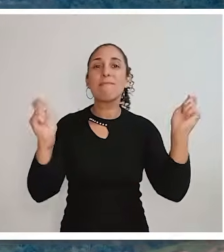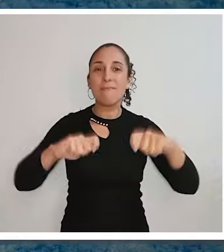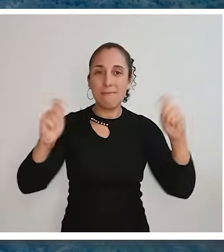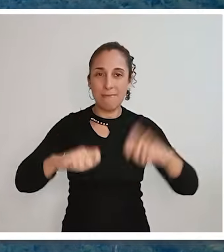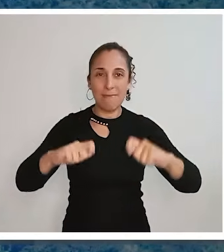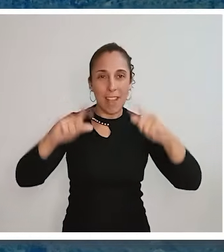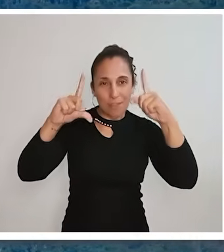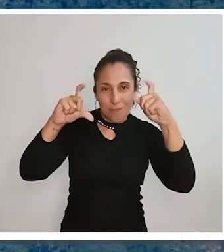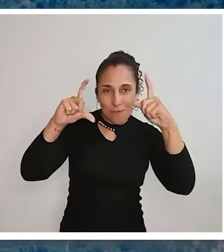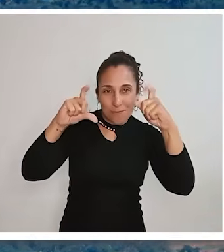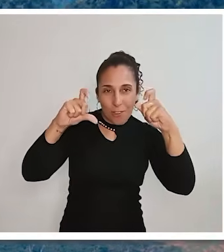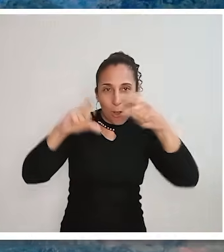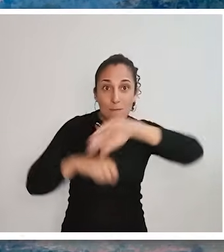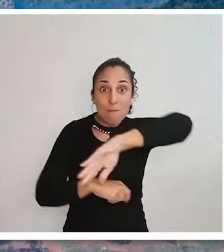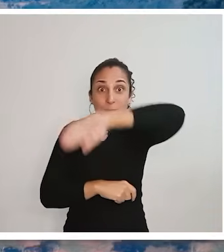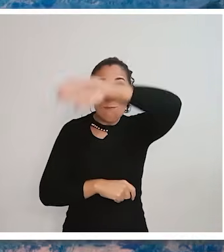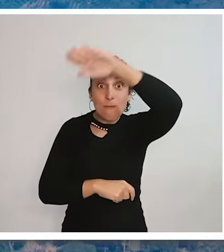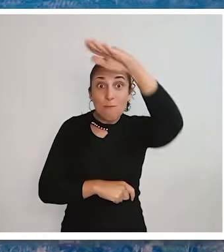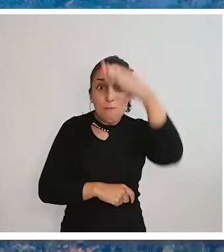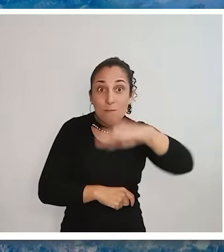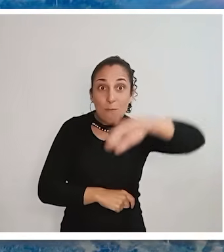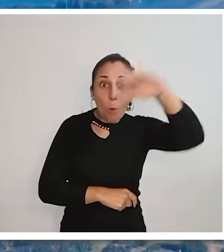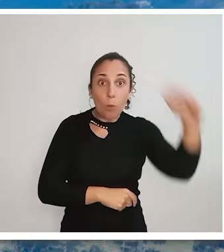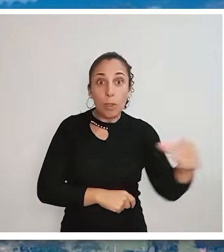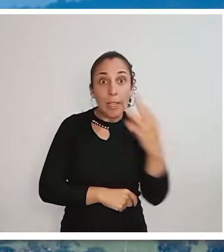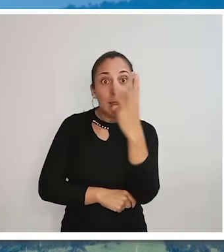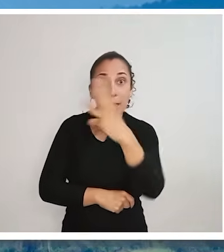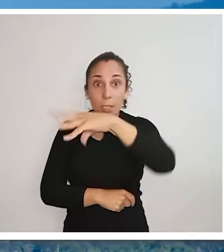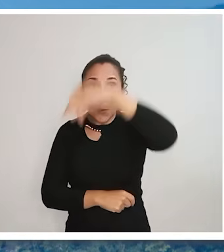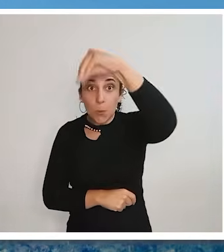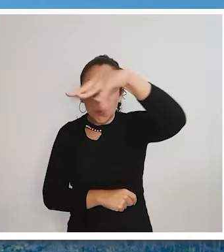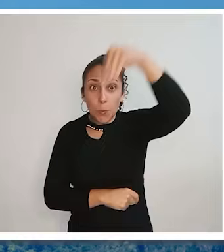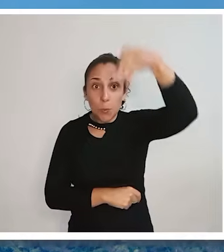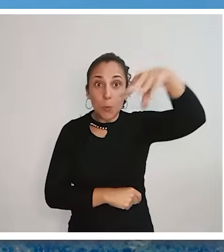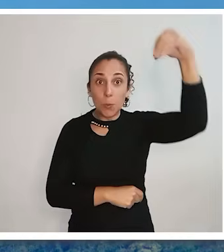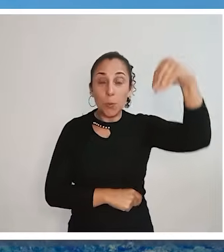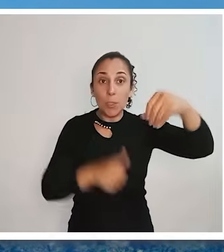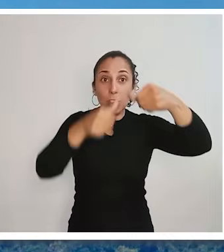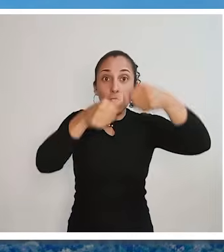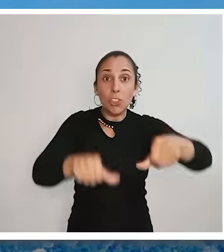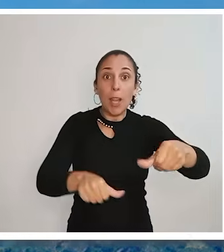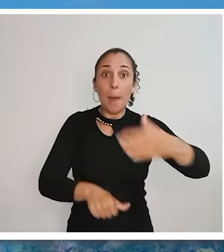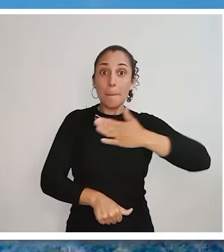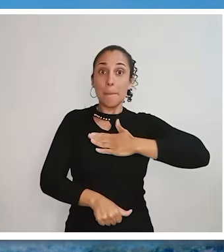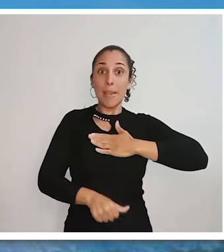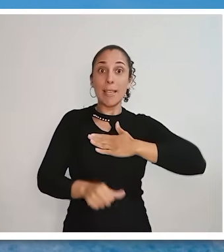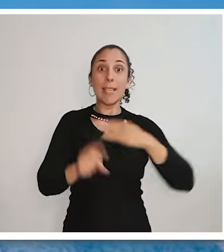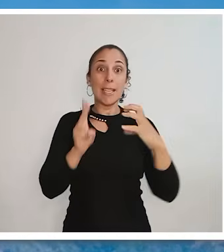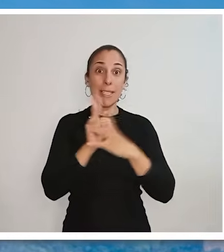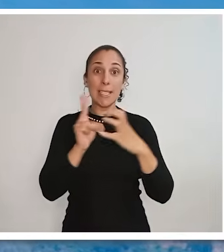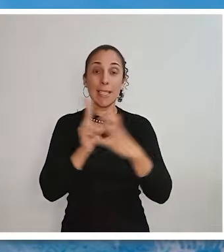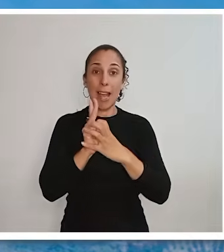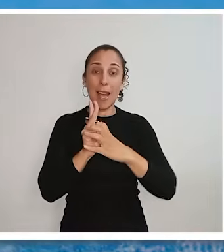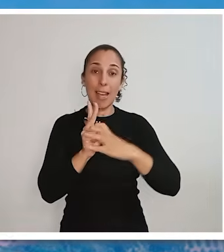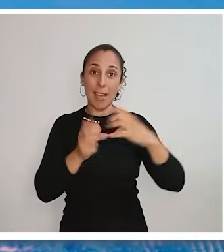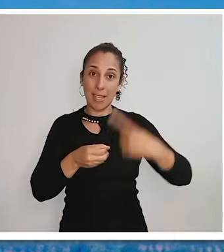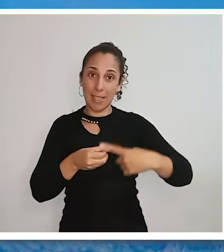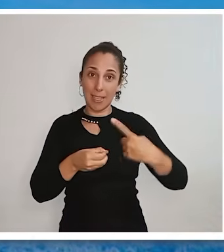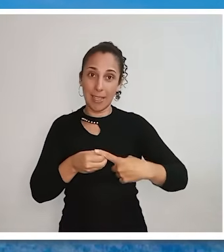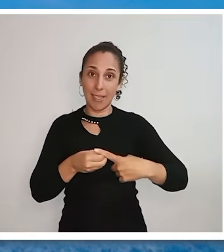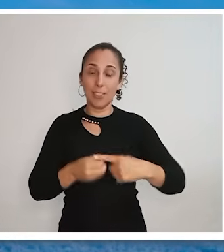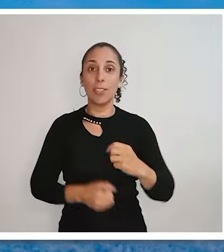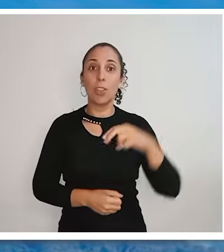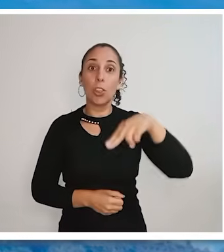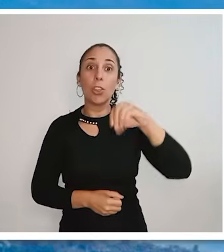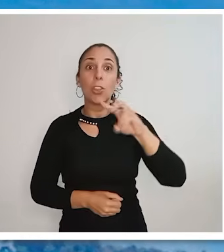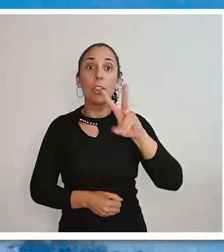Pura verdade, de Chiador foi possível fotografar os gigantes Três Picos que ficam na minha cidade, Nova Friburgo. Vale